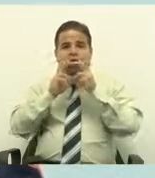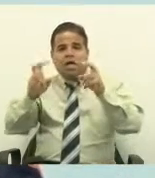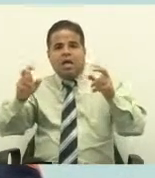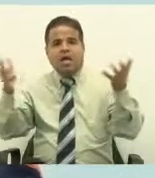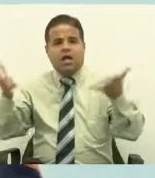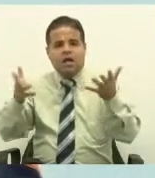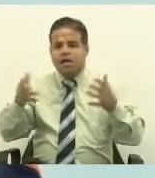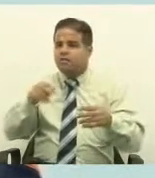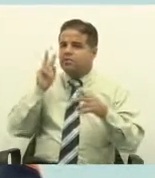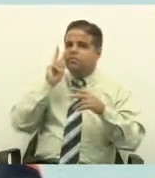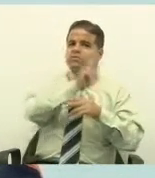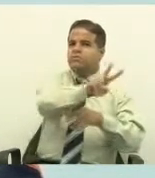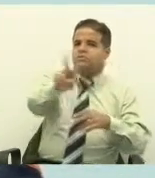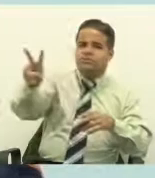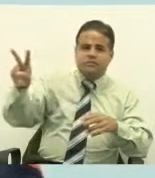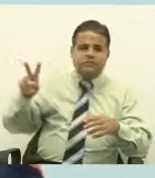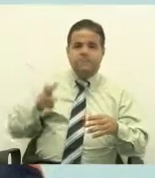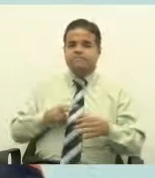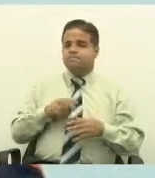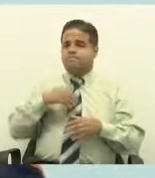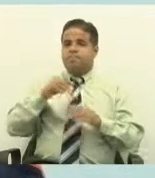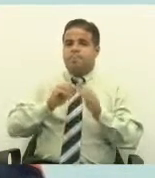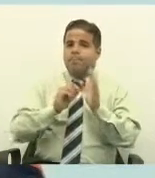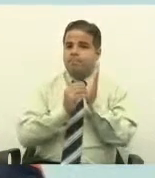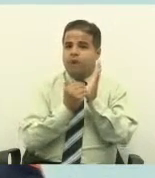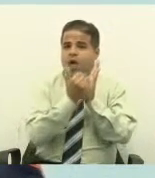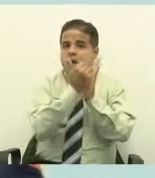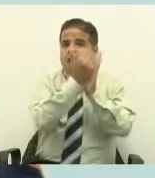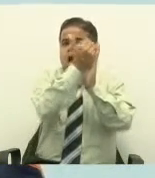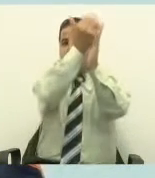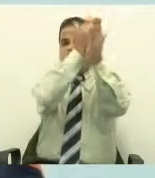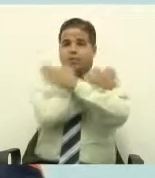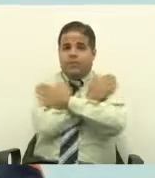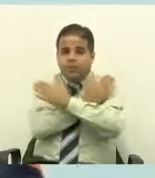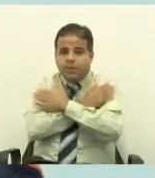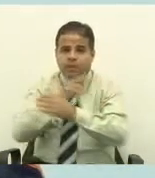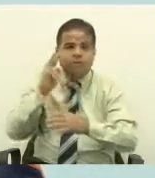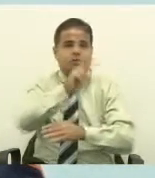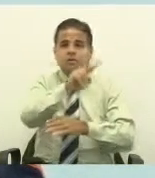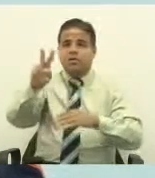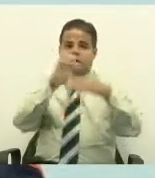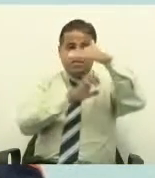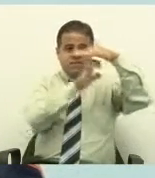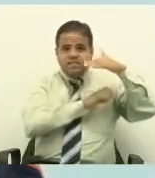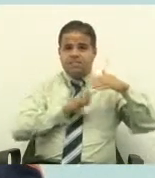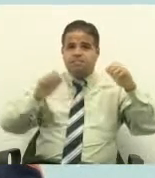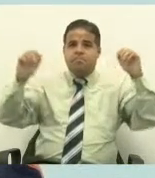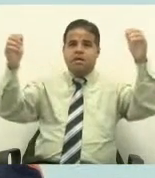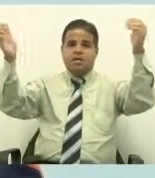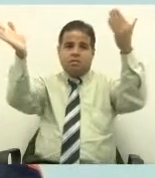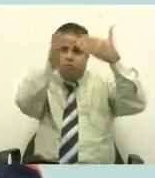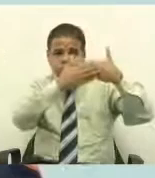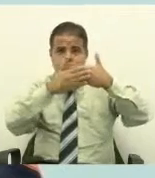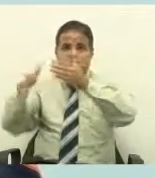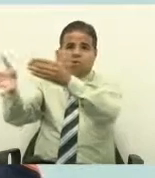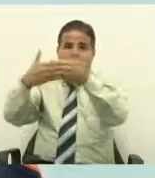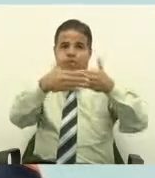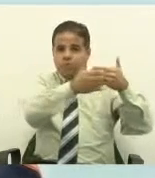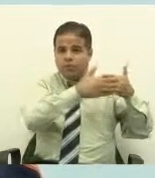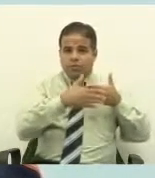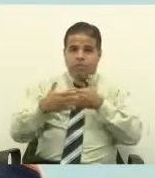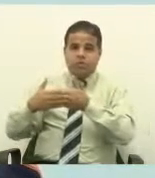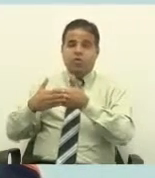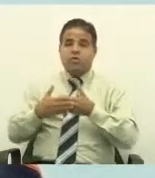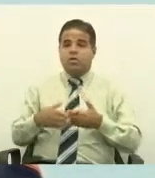que com alto índice de desempregos e as empresas fechando, assim como chegou